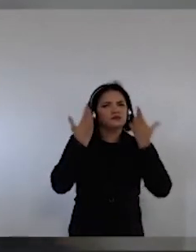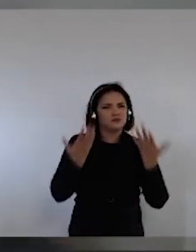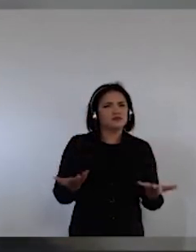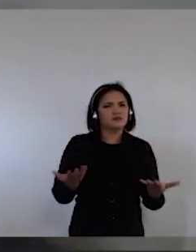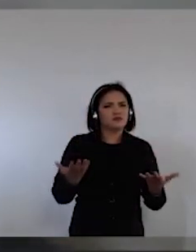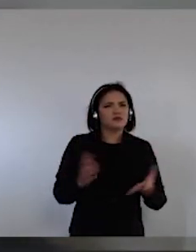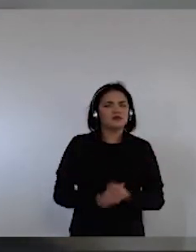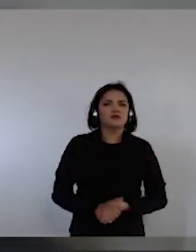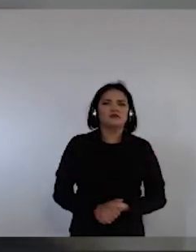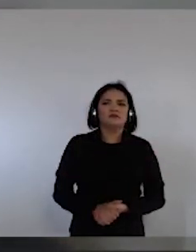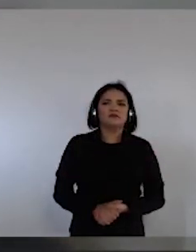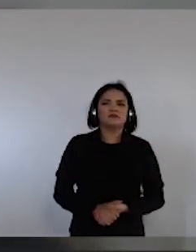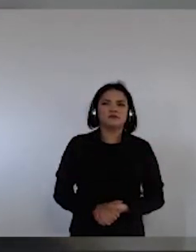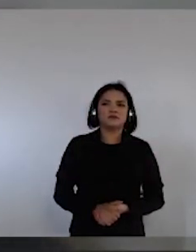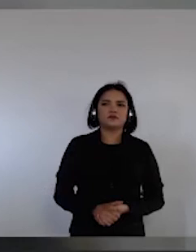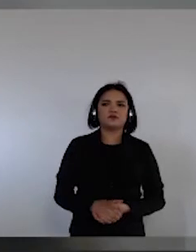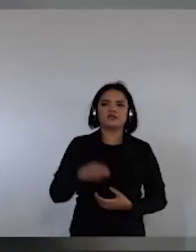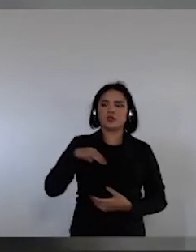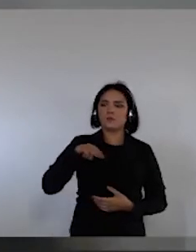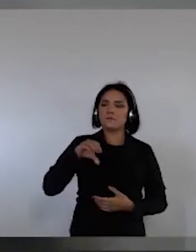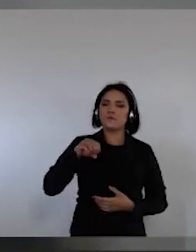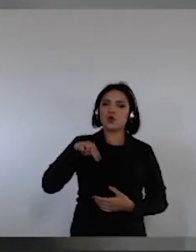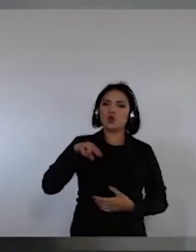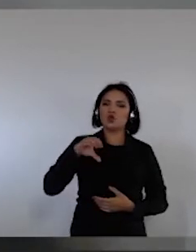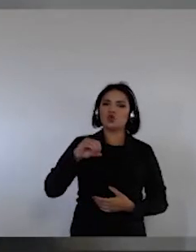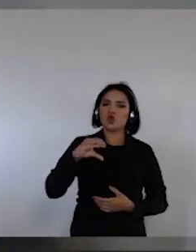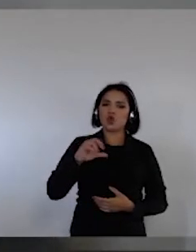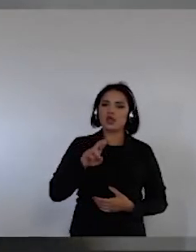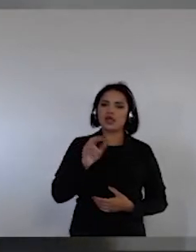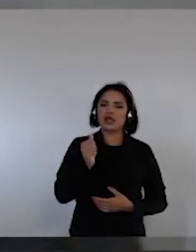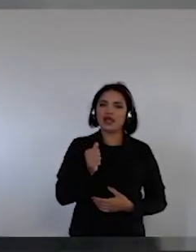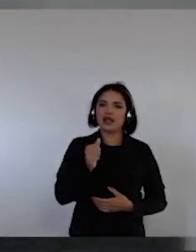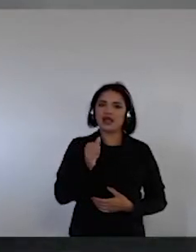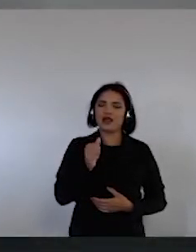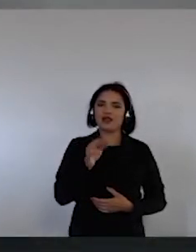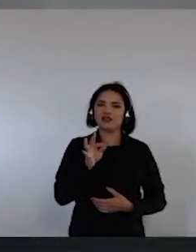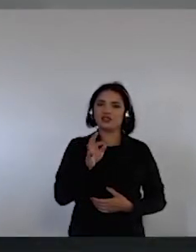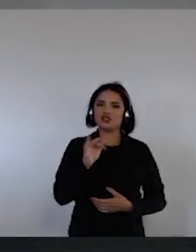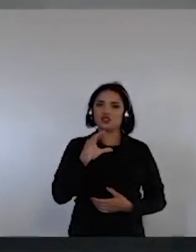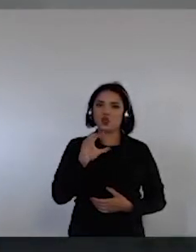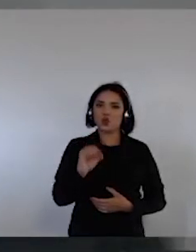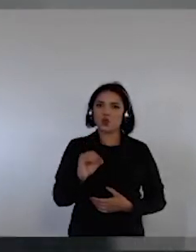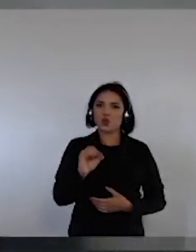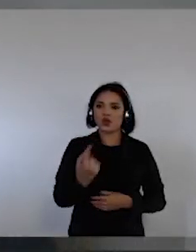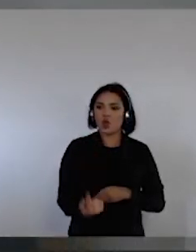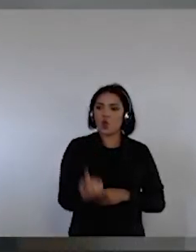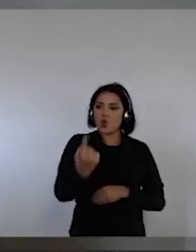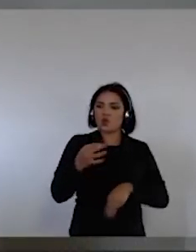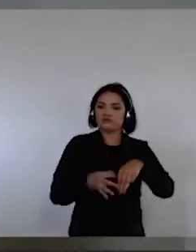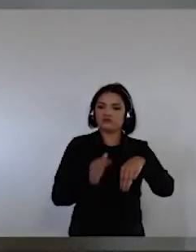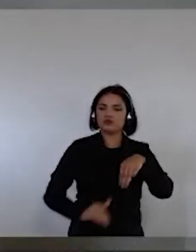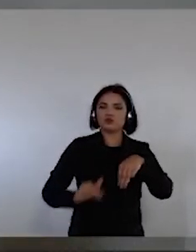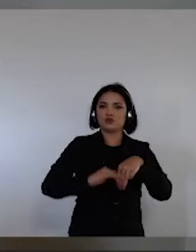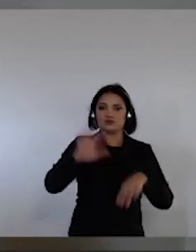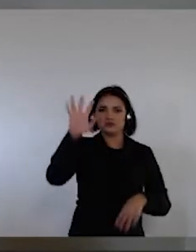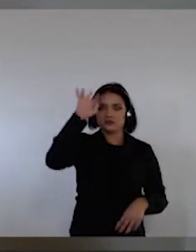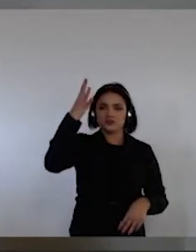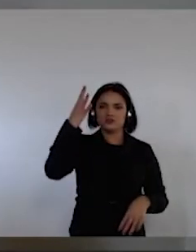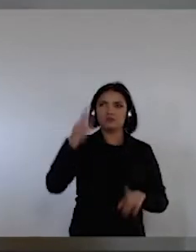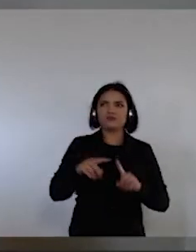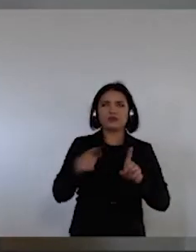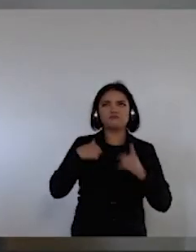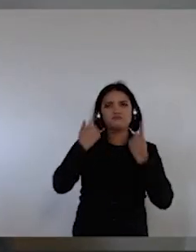a exposição oral do advogado, que eu acho sempre fundamental, né? Embora com tempo, muitas vezes, até